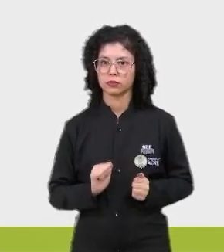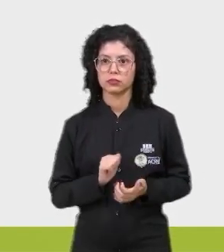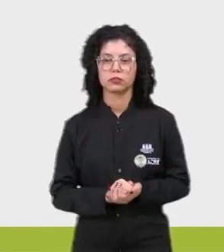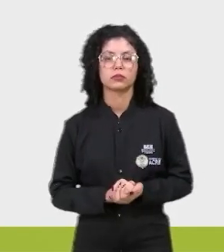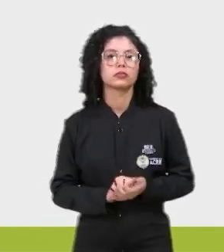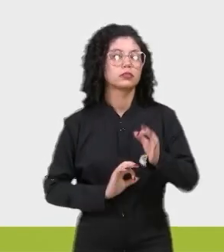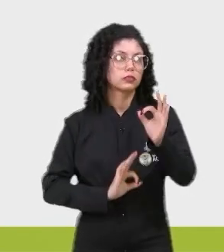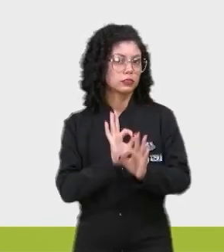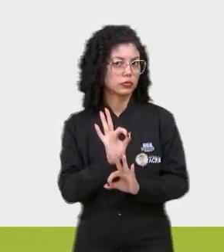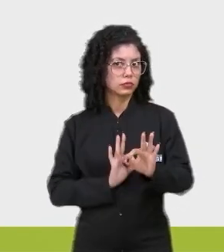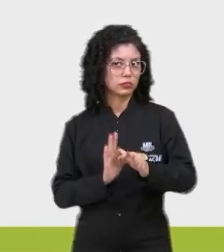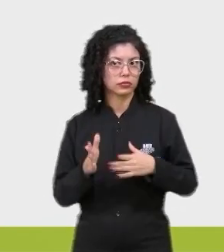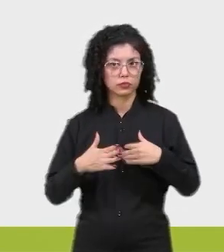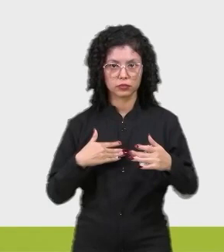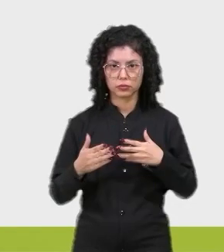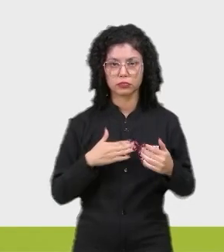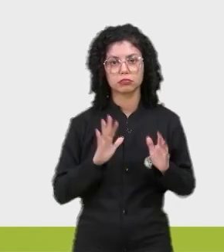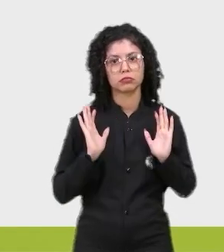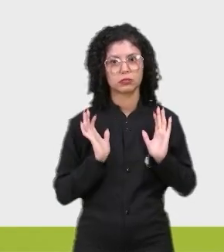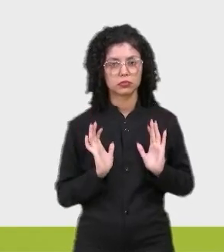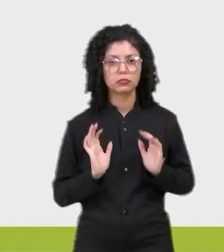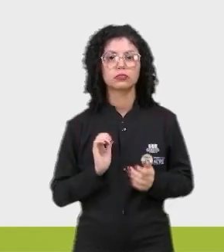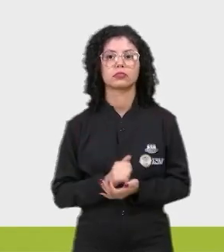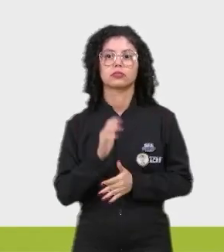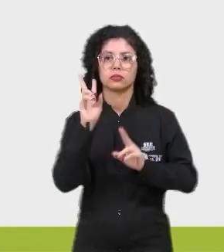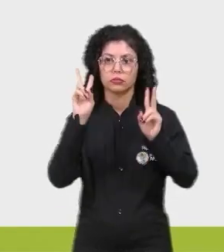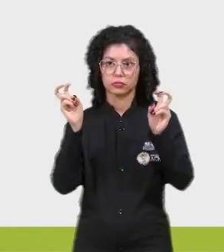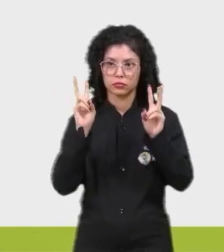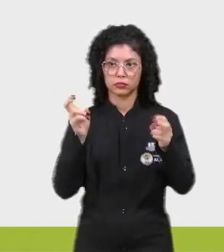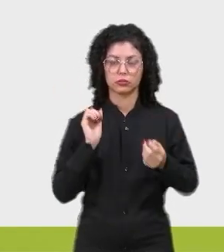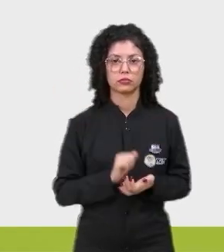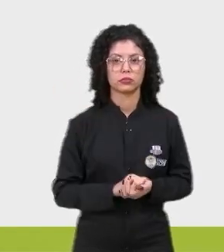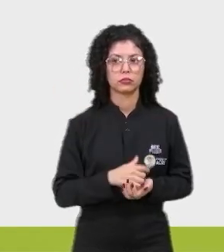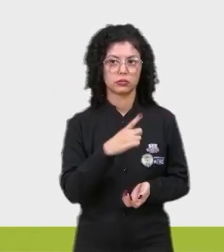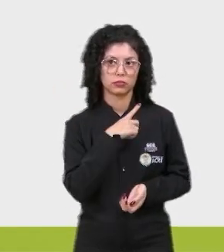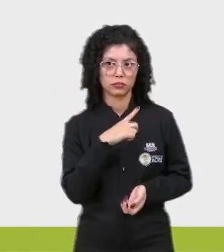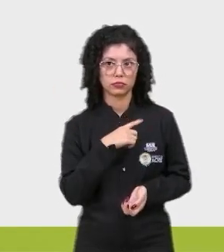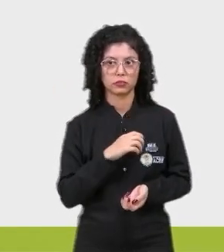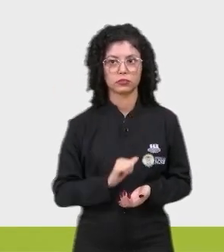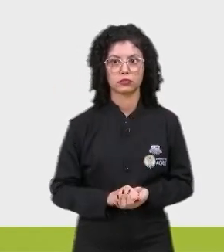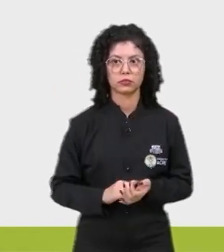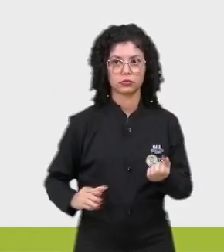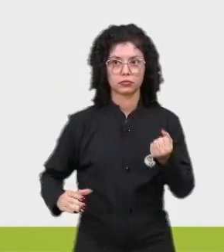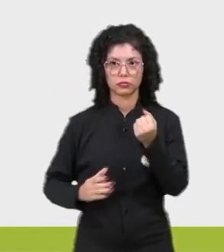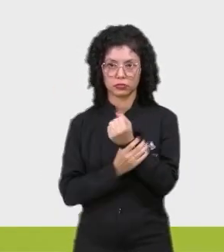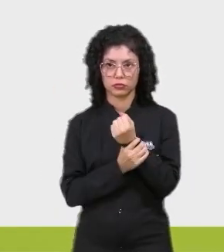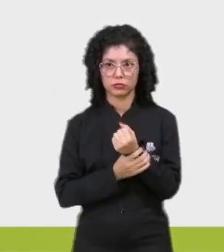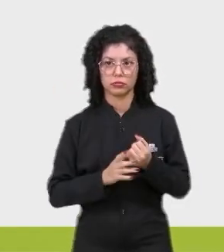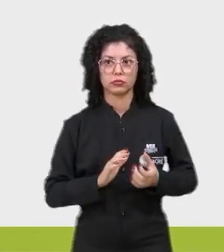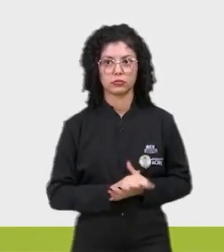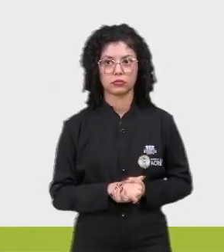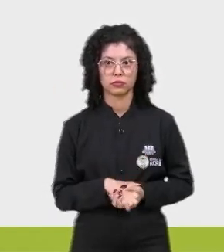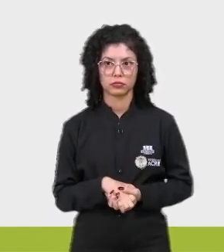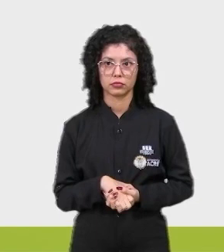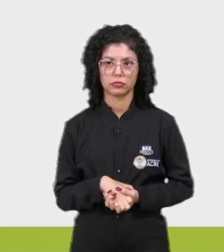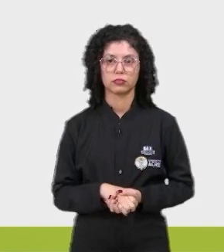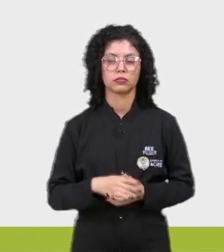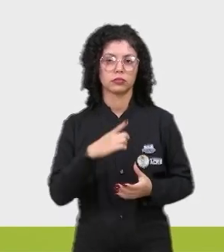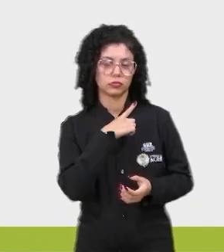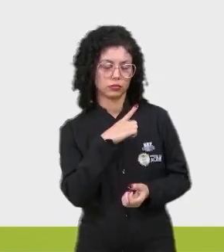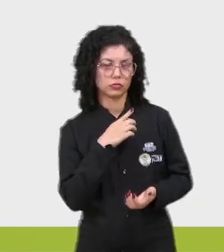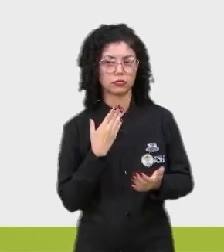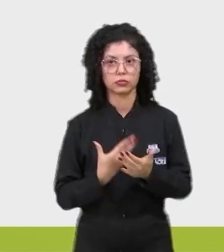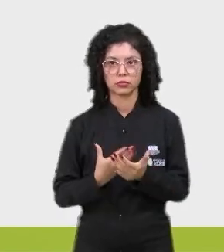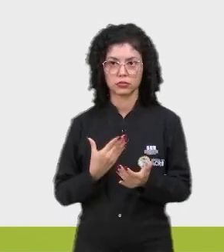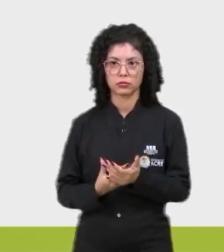você está preparado para qualquer tipo de tema que caia o eixo segurança. Né? Essa aula aqui é aquela aula para